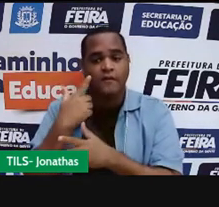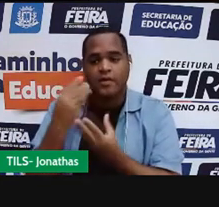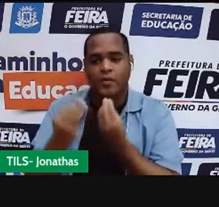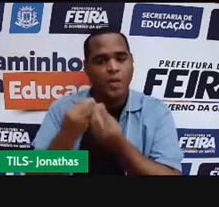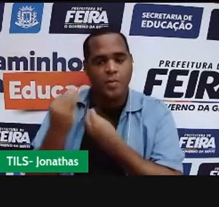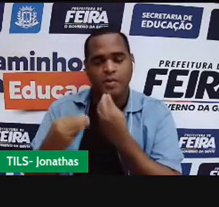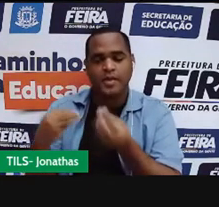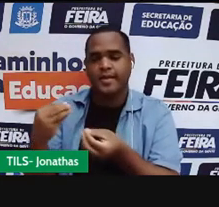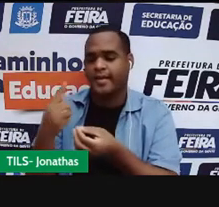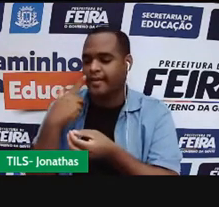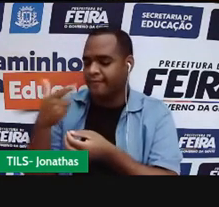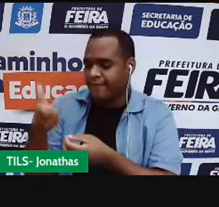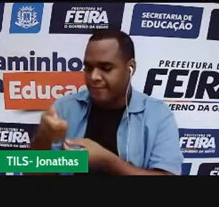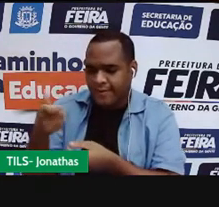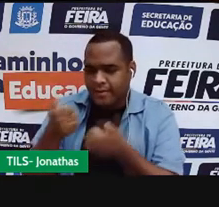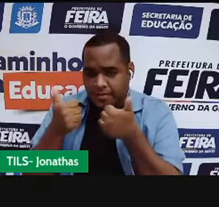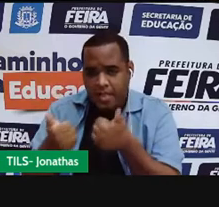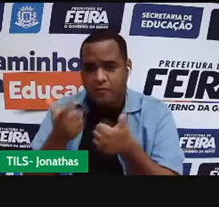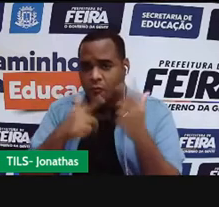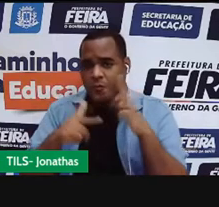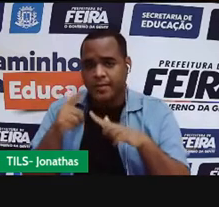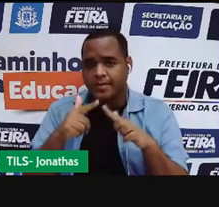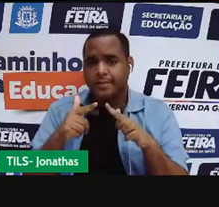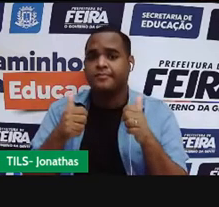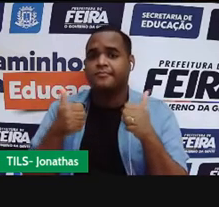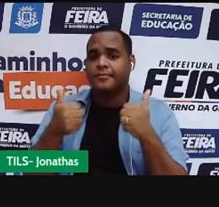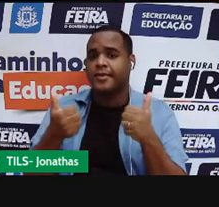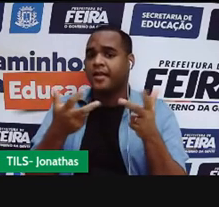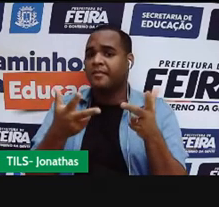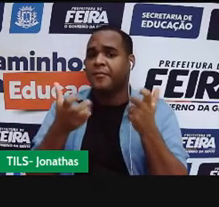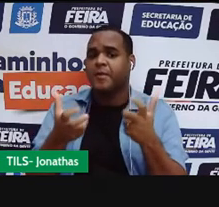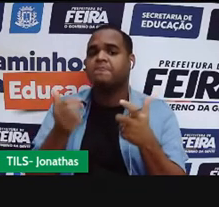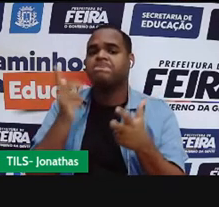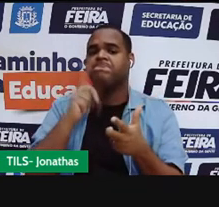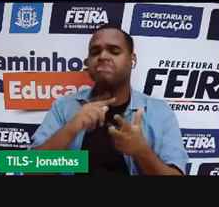vacina com aquele patógeno. Se for seguro, se eles perceberem que